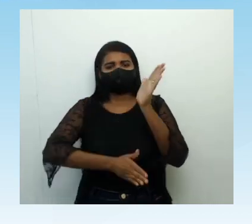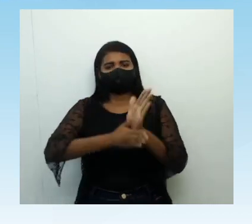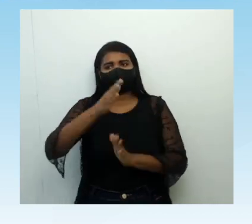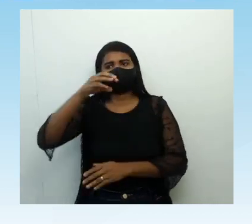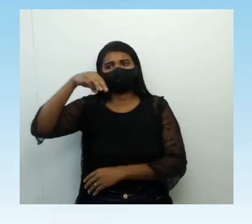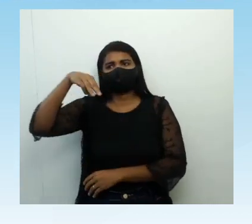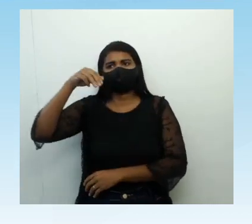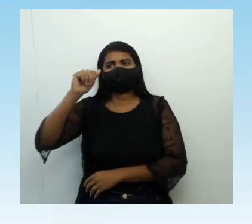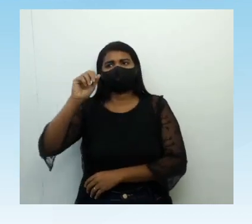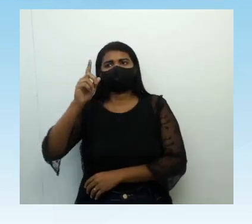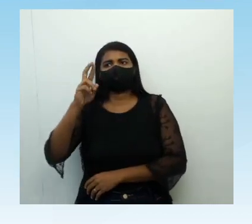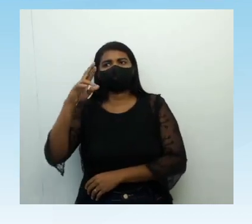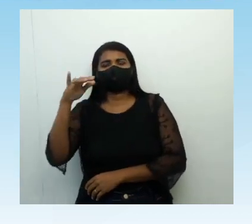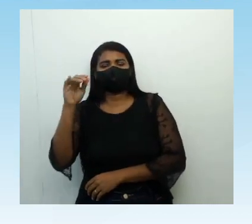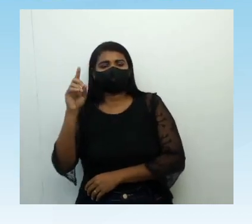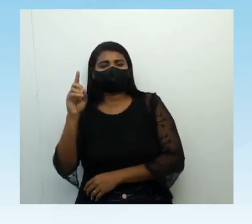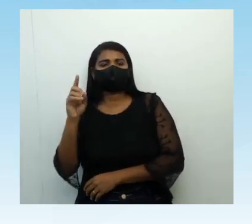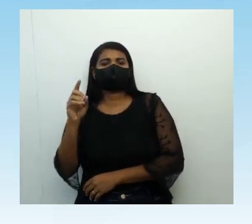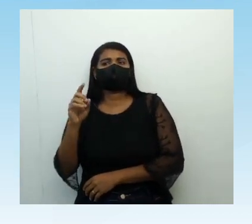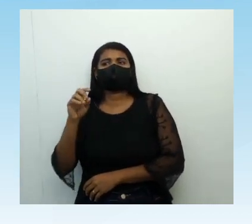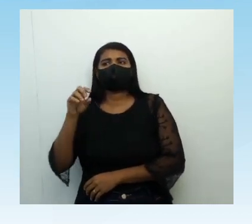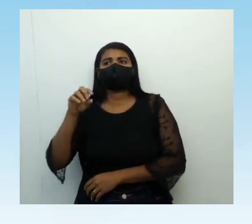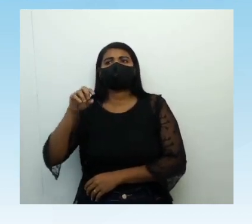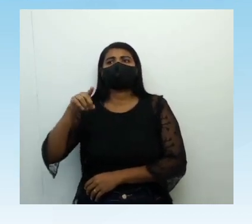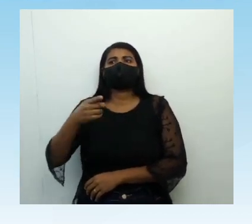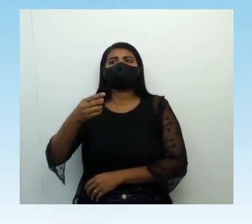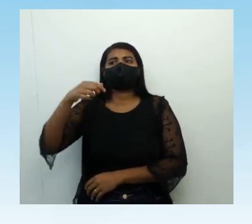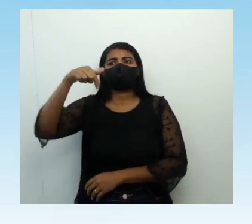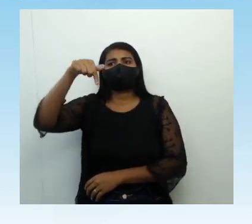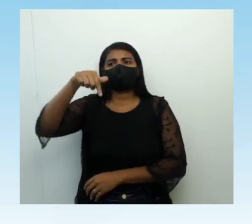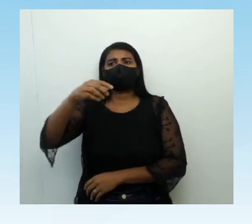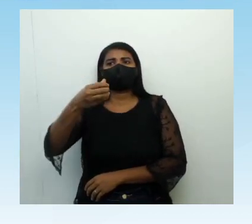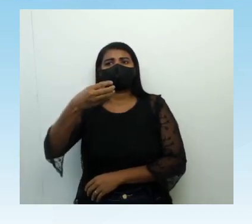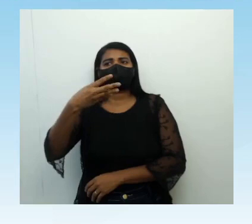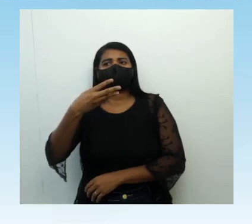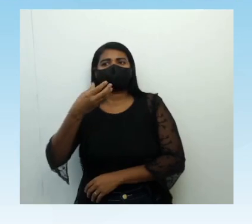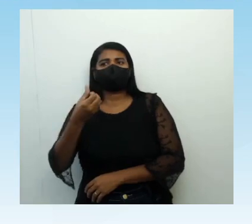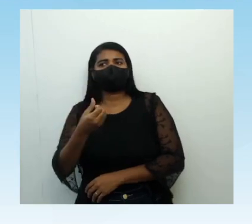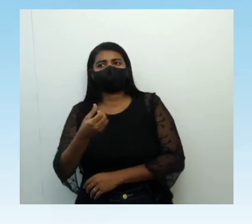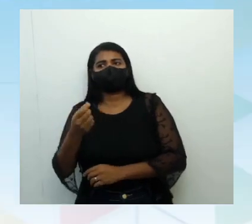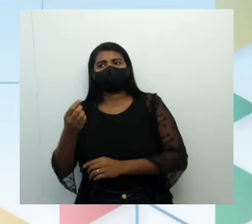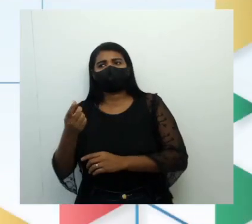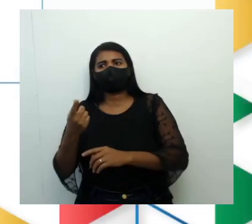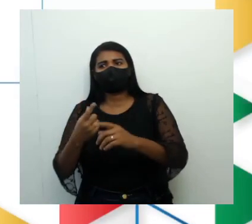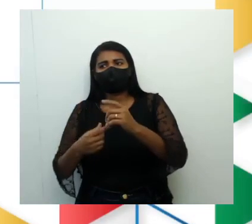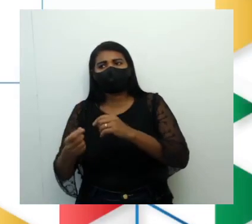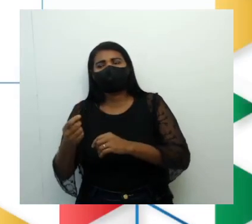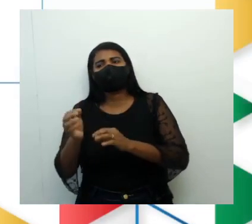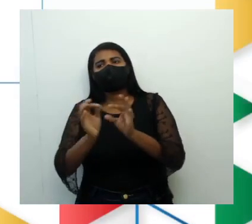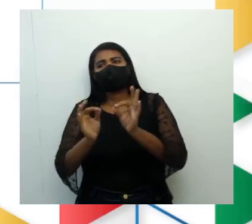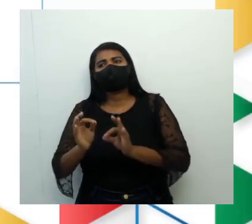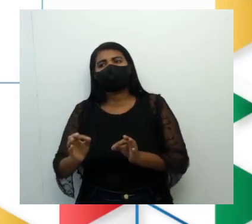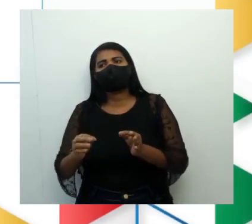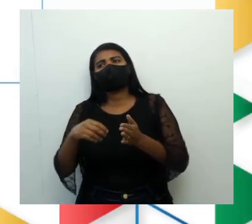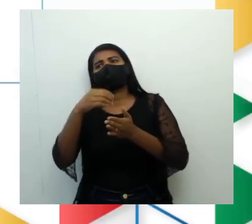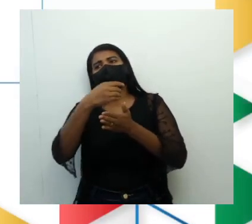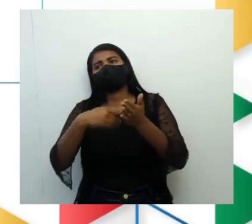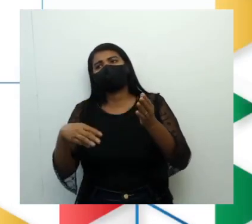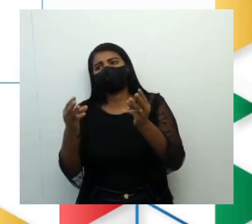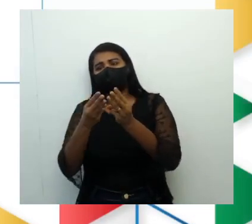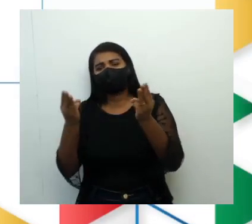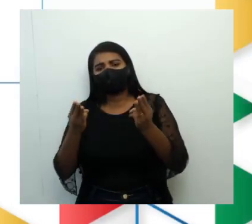resumir, professora. 1746 começou as negociações com Alexandre de Gusmão, porque ele tinha mapas